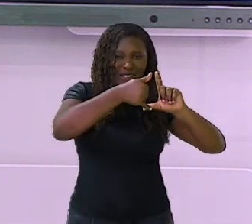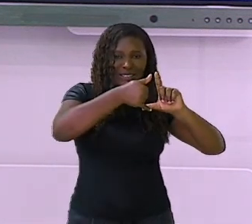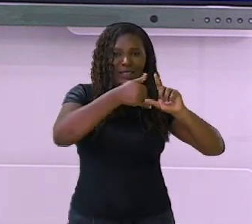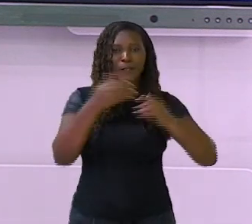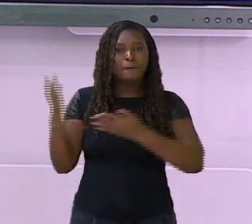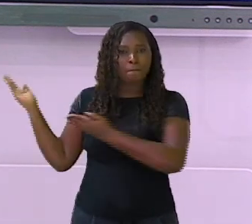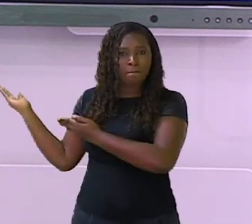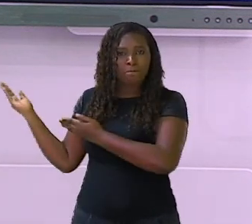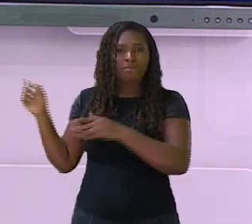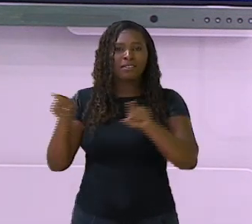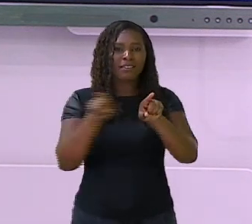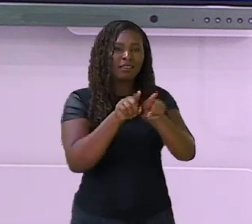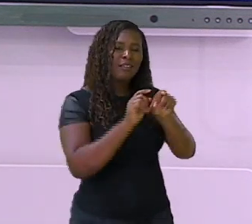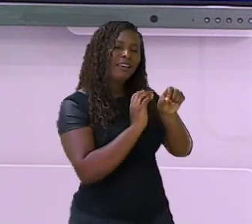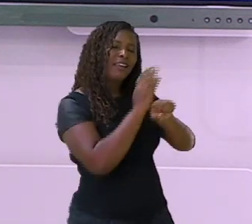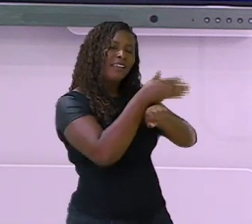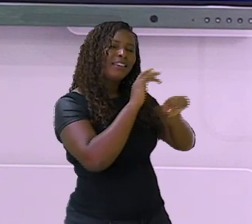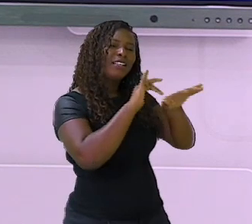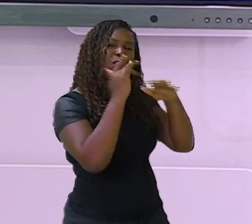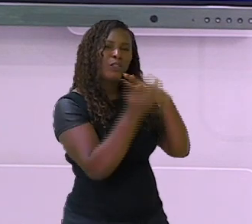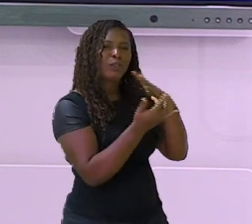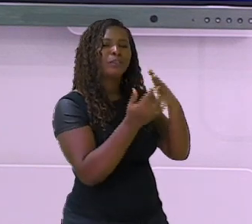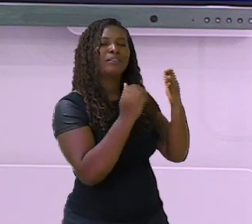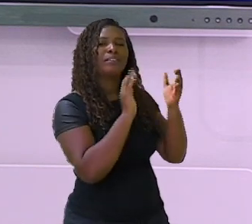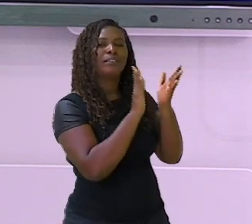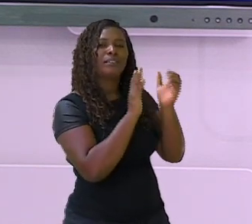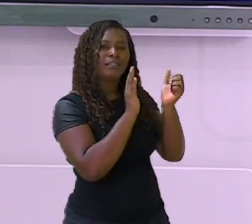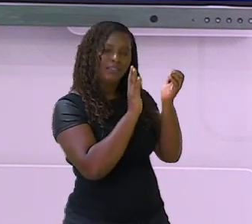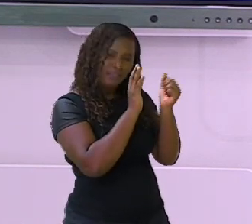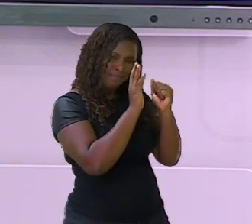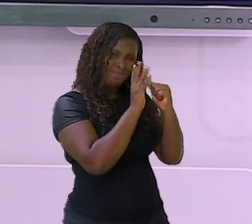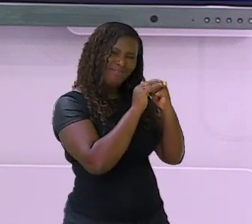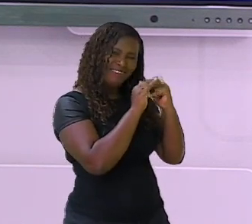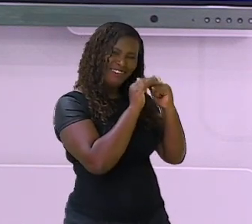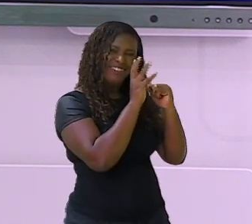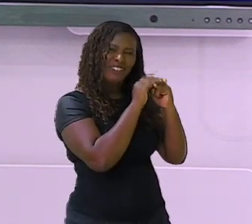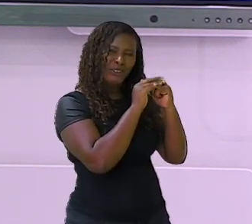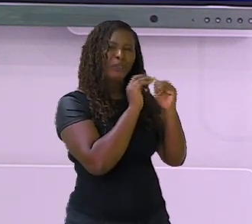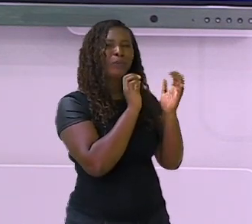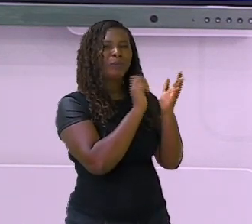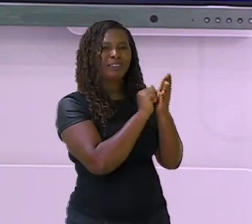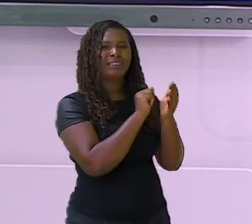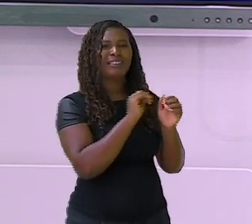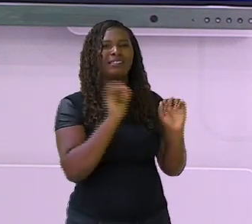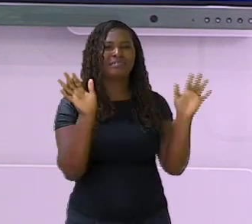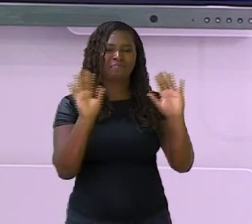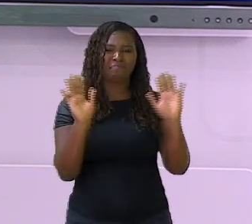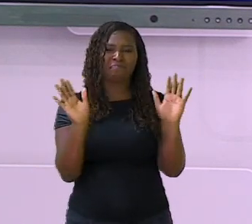Acesse as nossas redes sociais e se inscreva em nosso canal do YouTube. Até a nossa próxima aula.